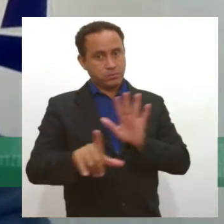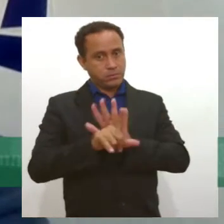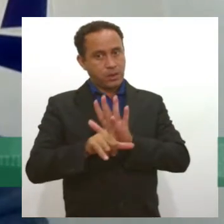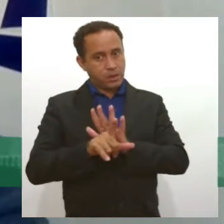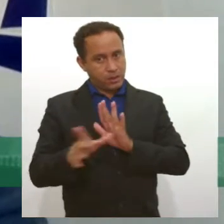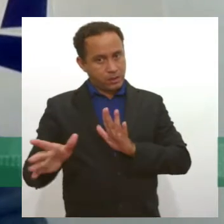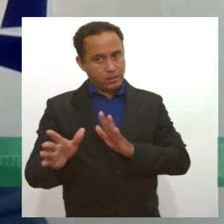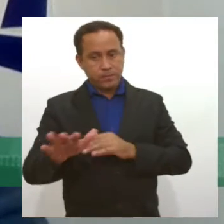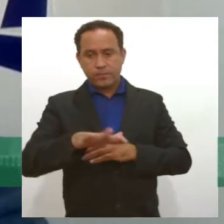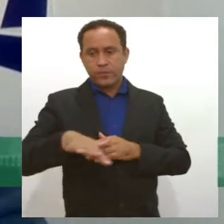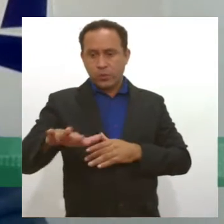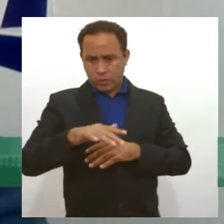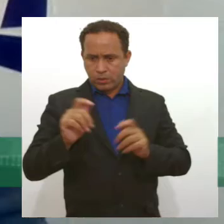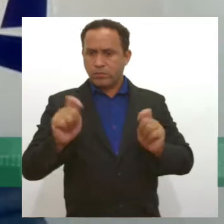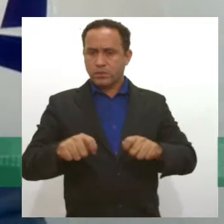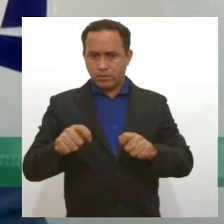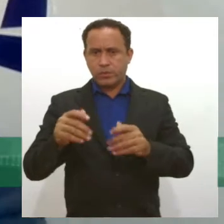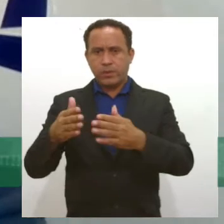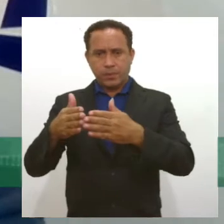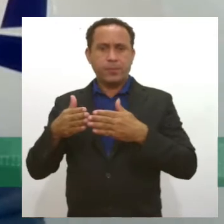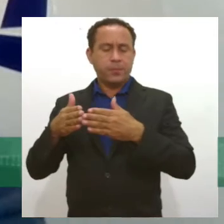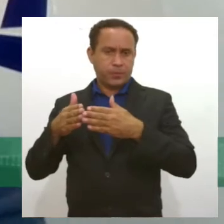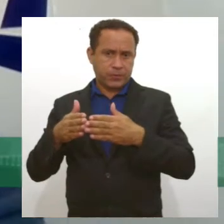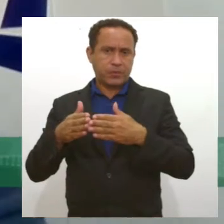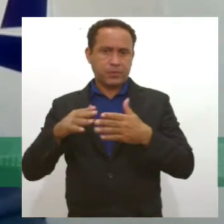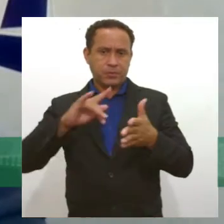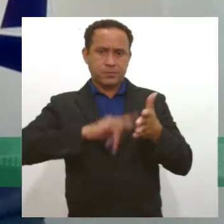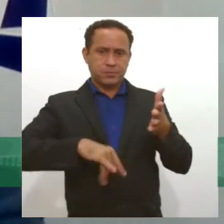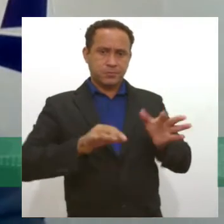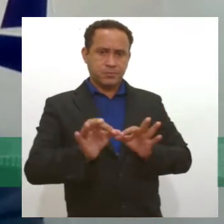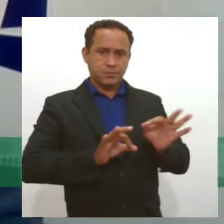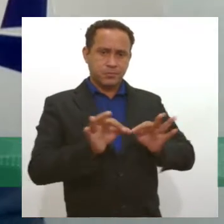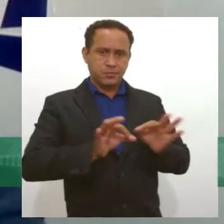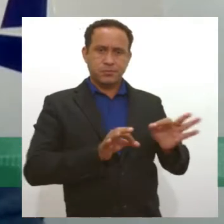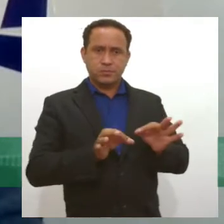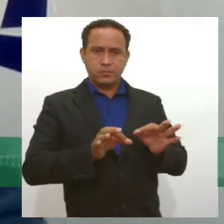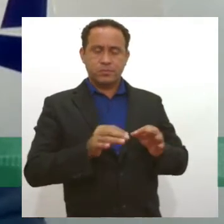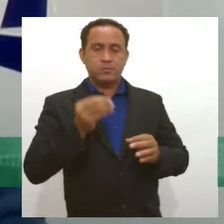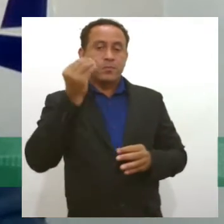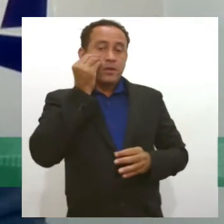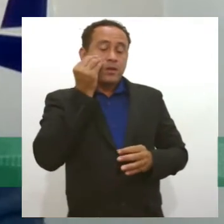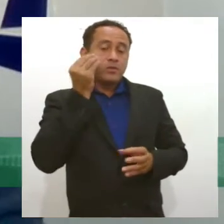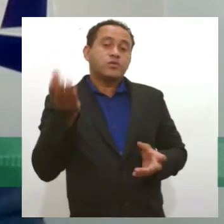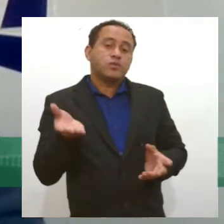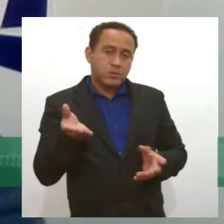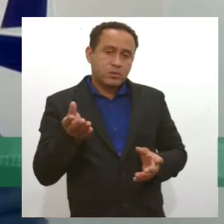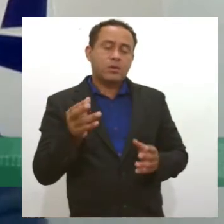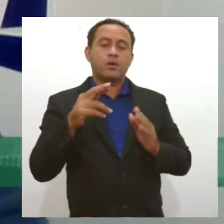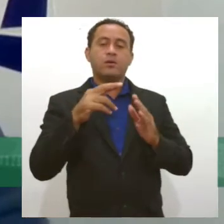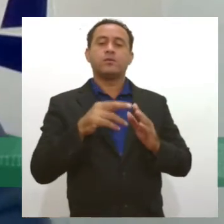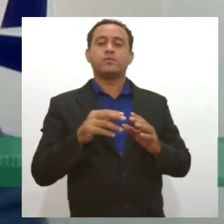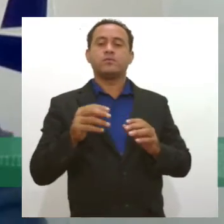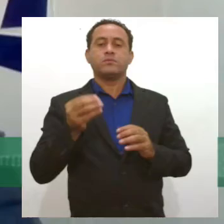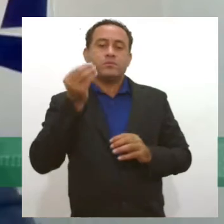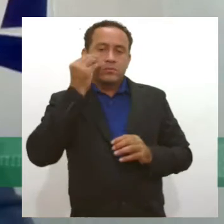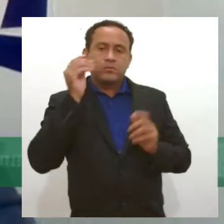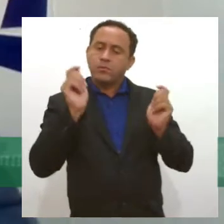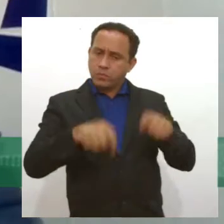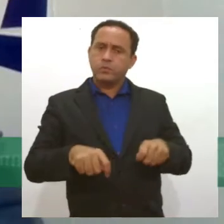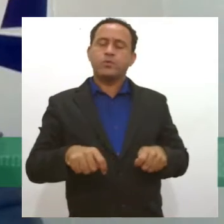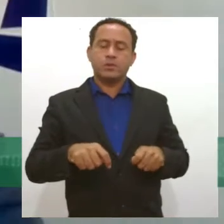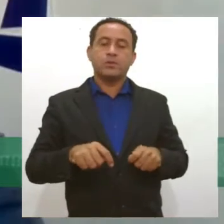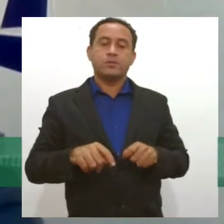determinada região, você poderia, através de um regulatório desse, um sandbox, definir que aquele é um ambiente de teste para esse tipo de